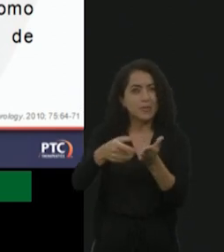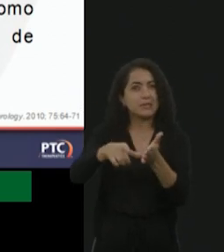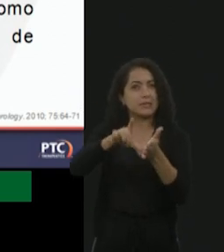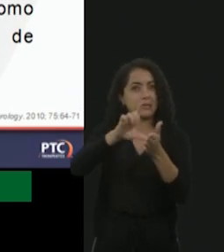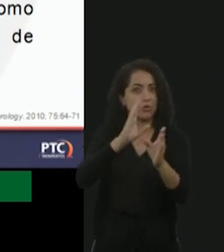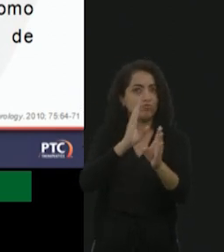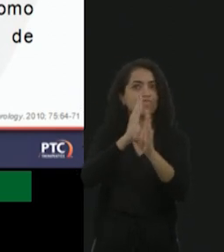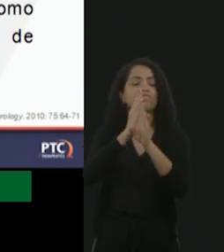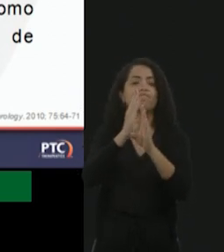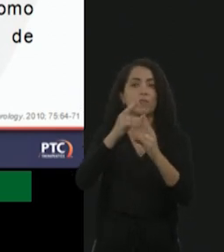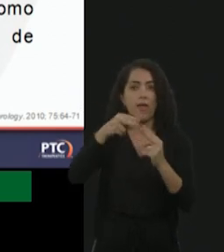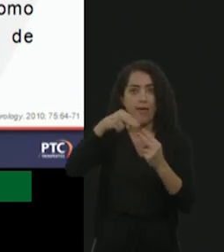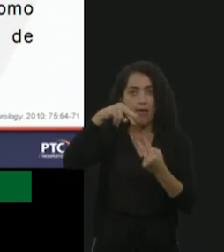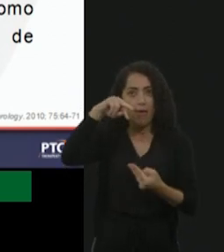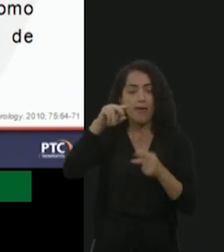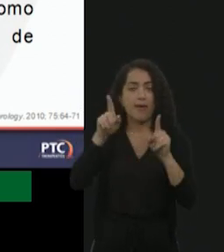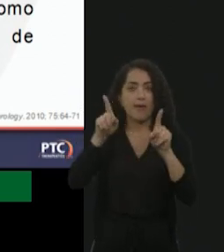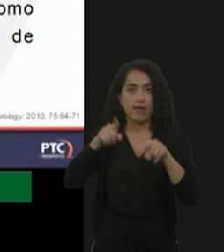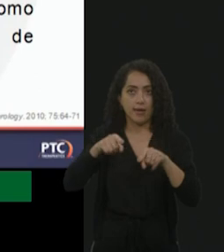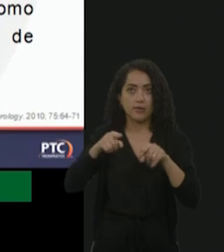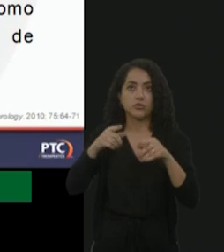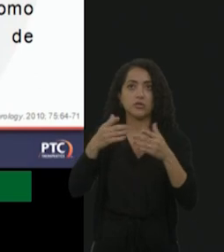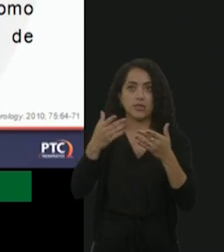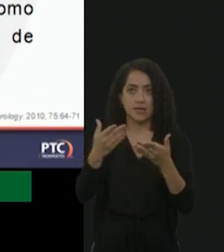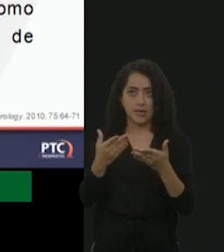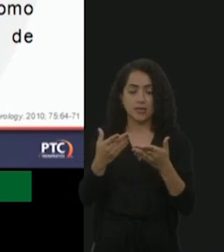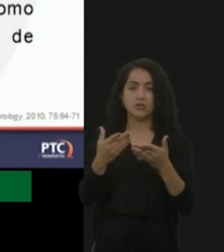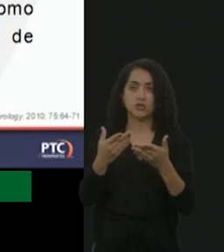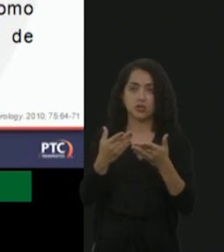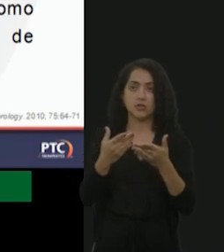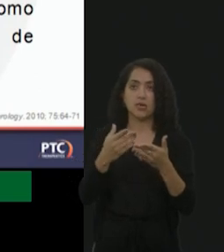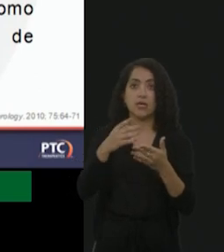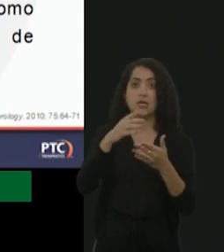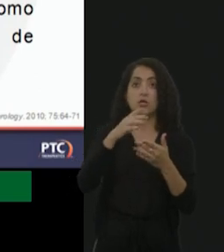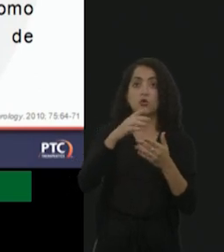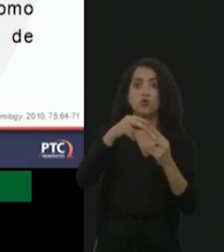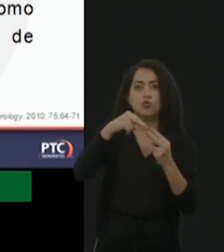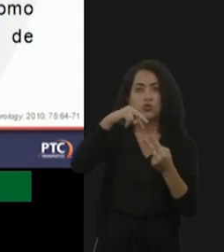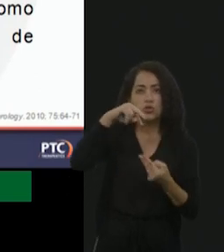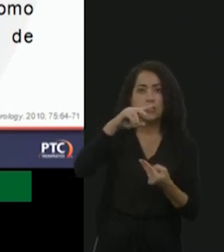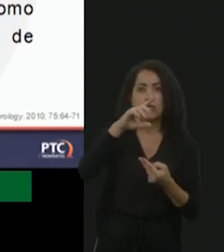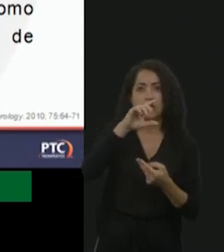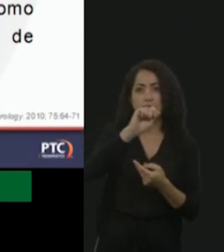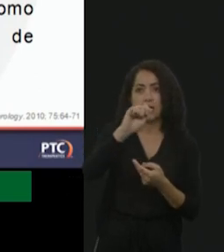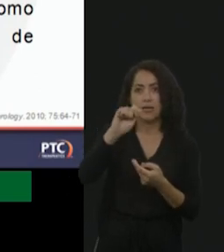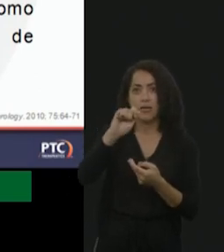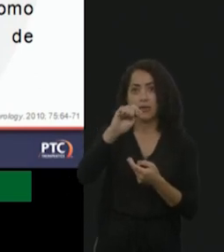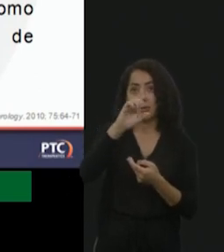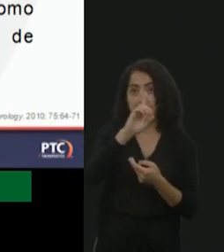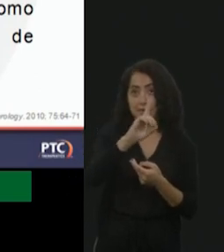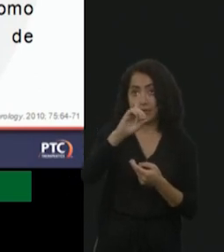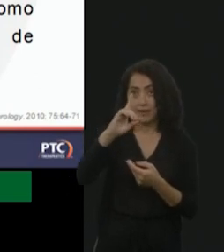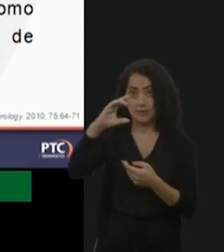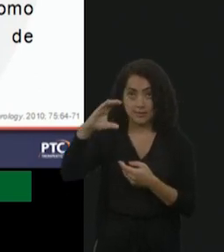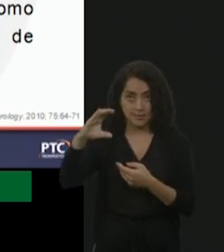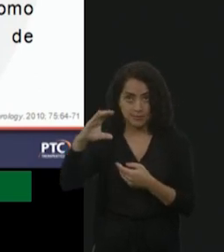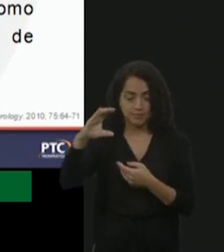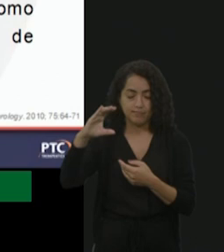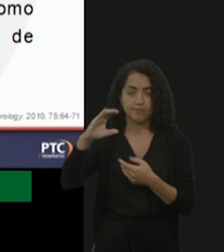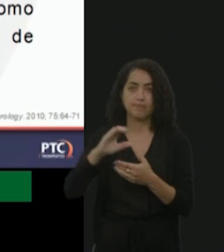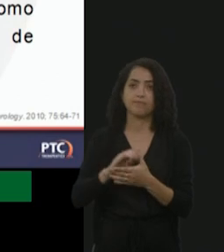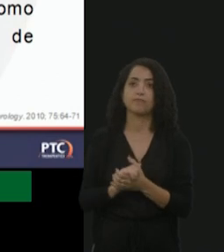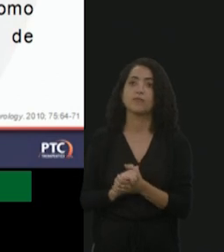doença genética, né? Caracterizada então, por mutações do gene DDC, que codifica a enzima AADC. Então, a gente tem